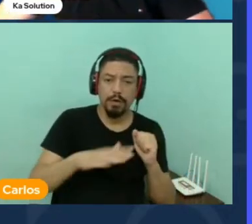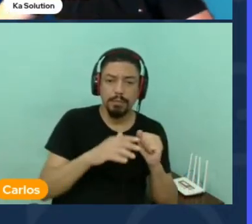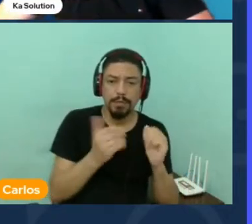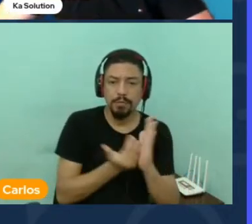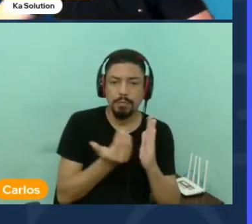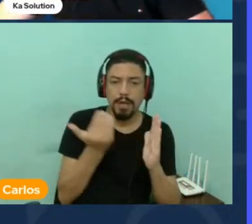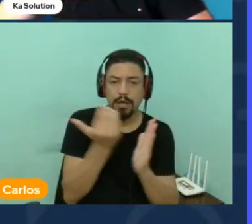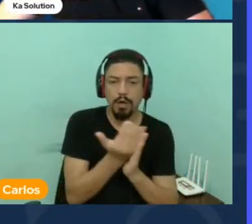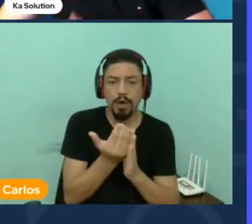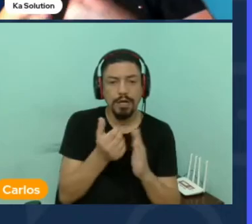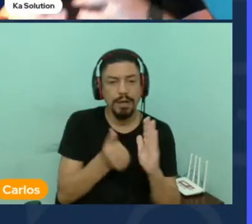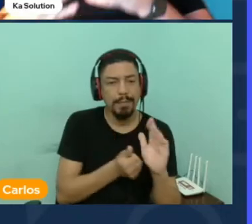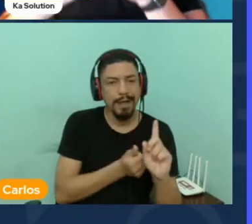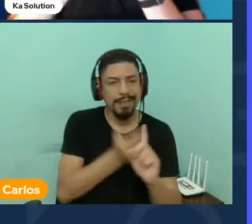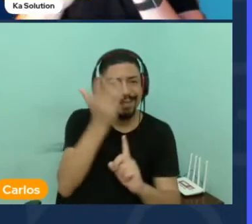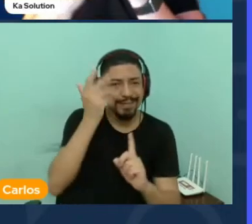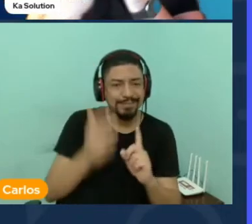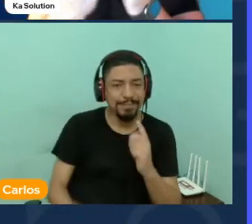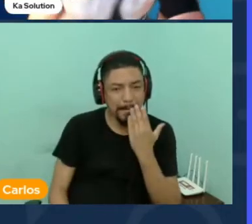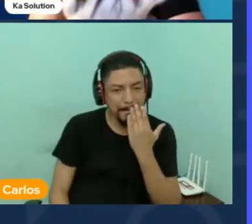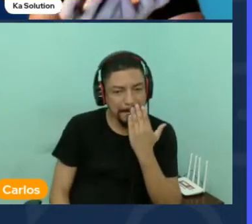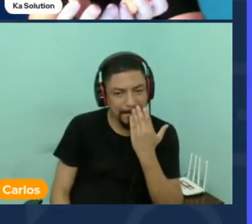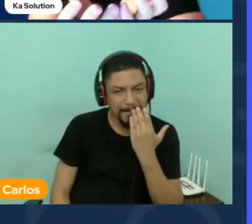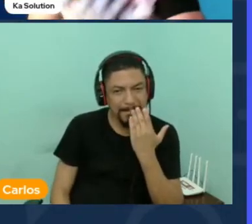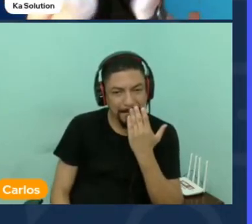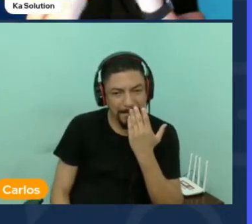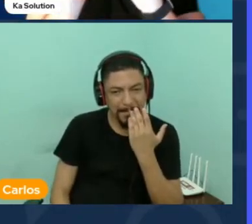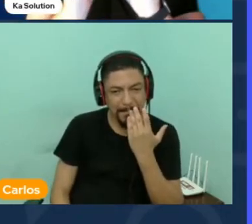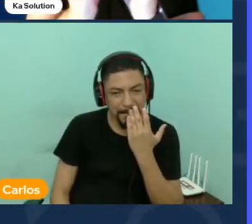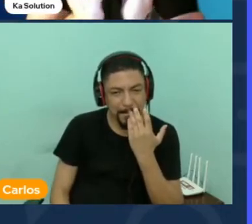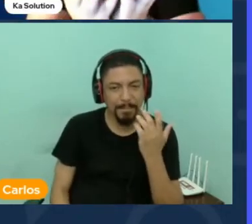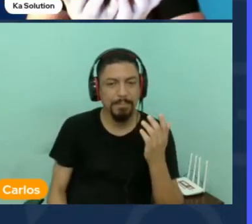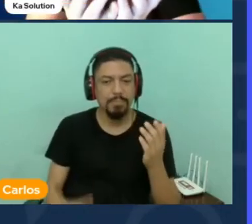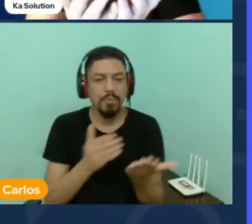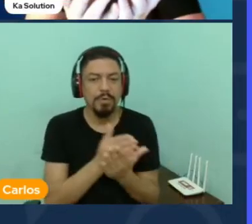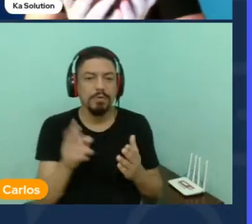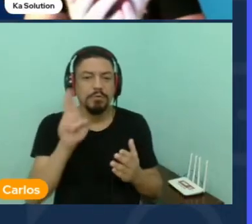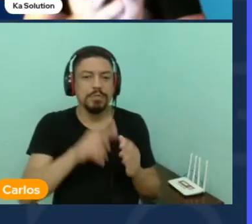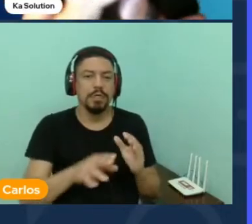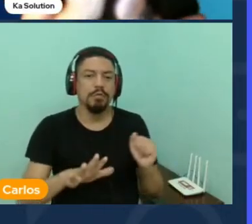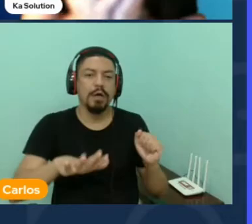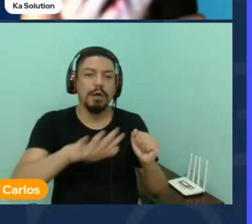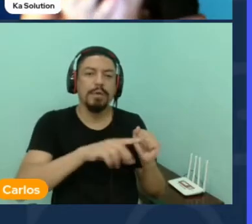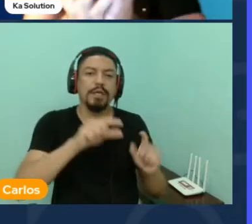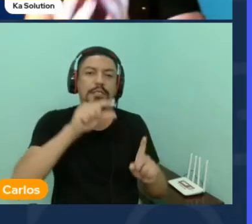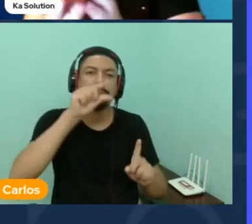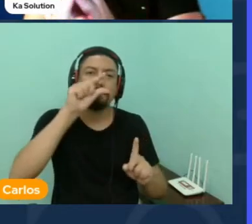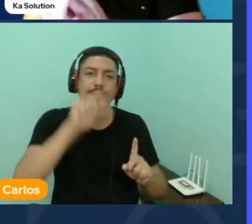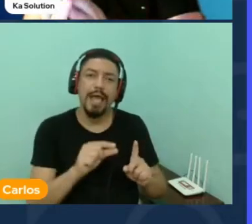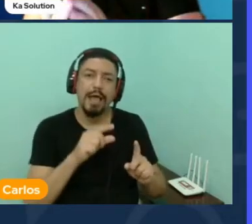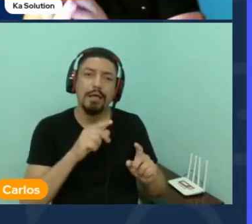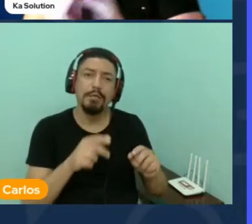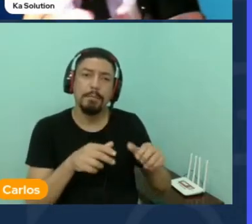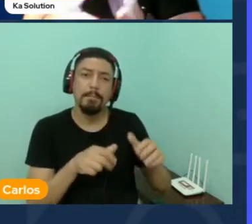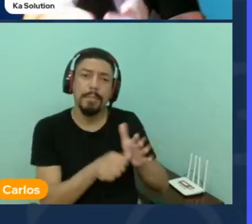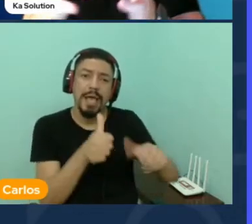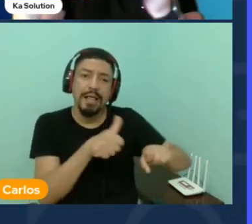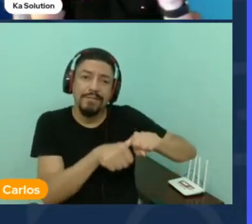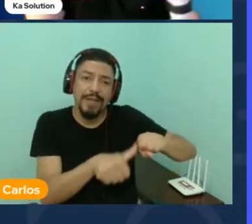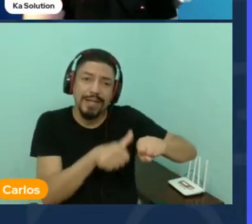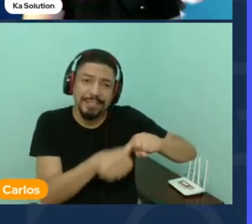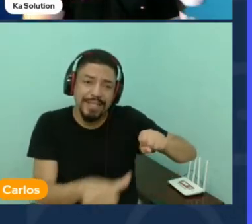demanda. Então eu posso começar com aquele ambiente pequeno, com aquele meu MVP, e programar na AWS